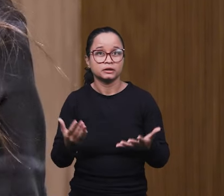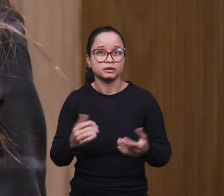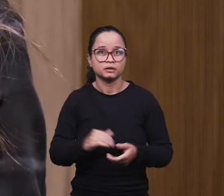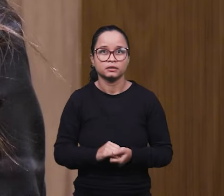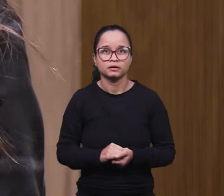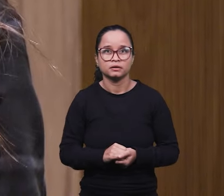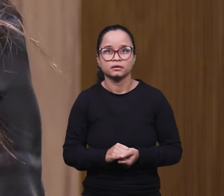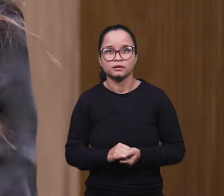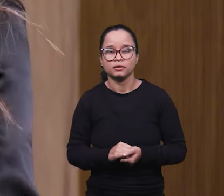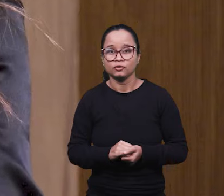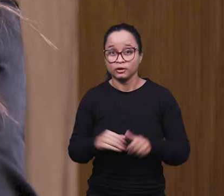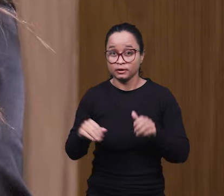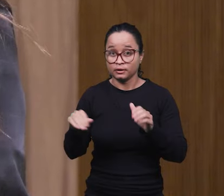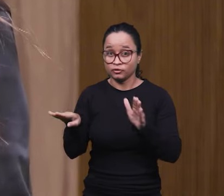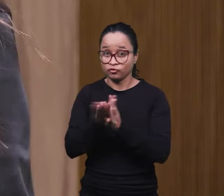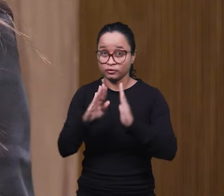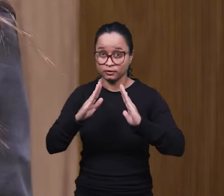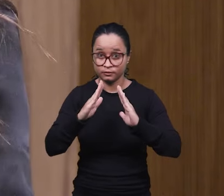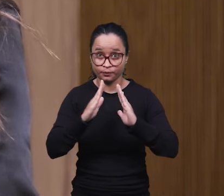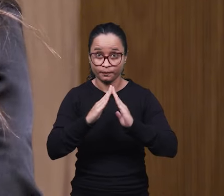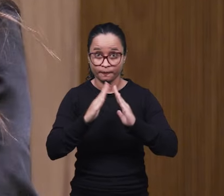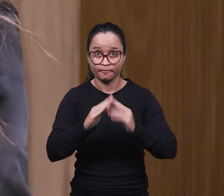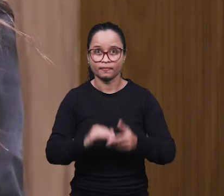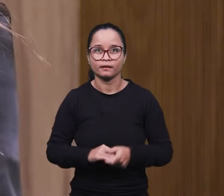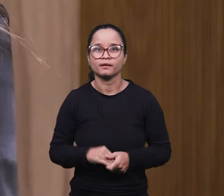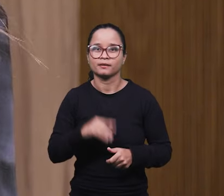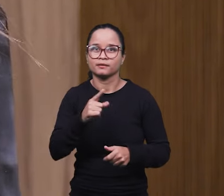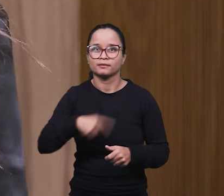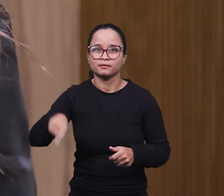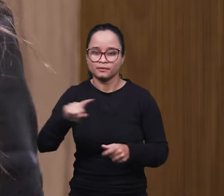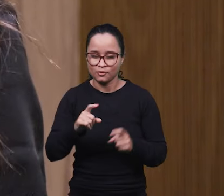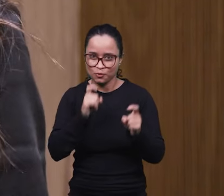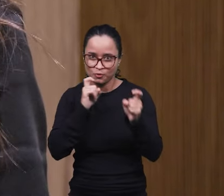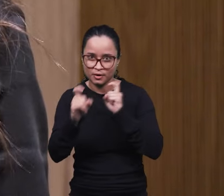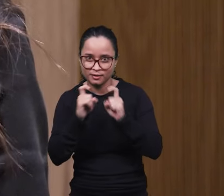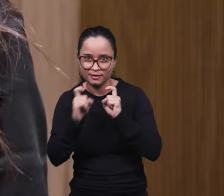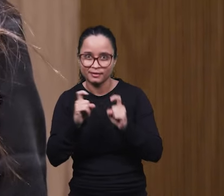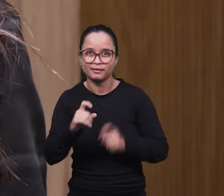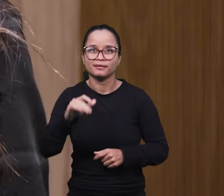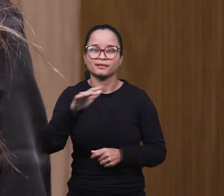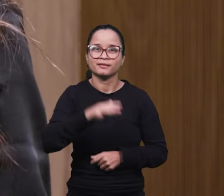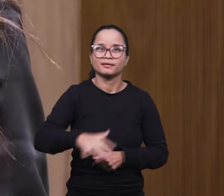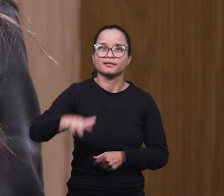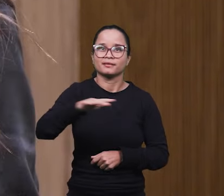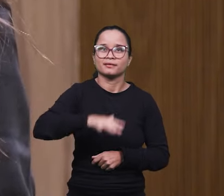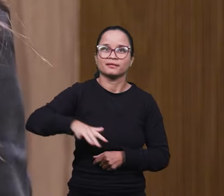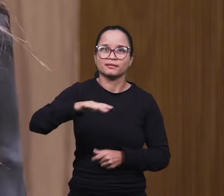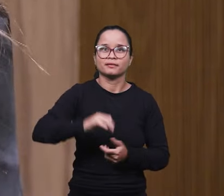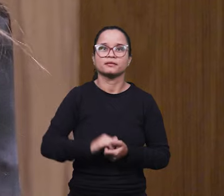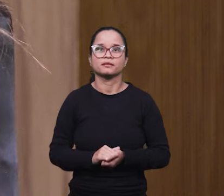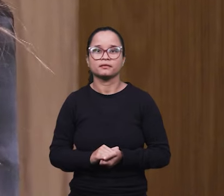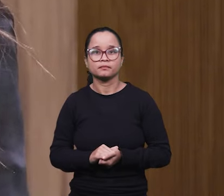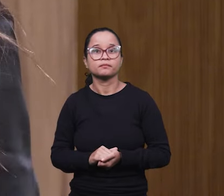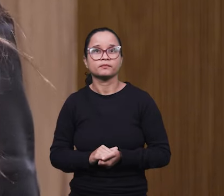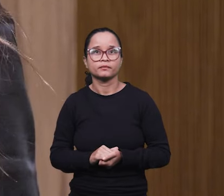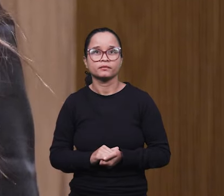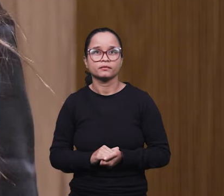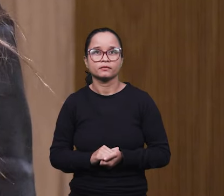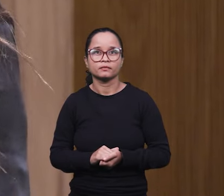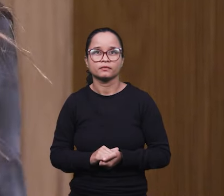ela chegou na nossa casa nós fizemos né aquela reunião decam né E ali